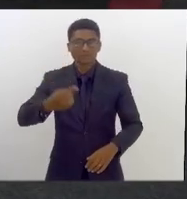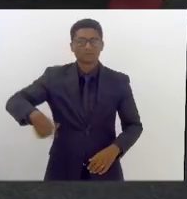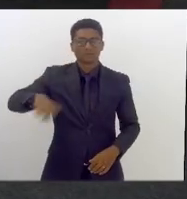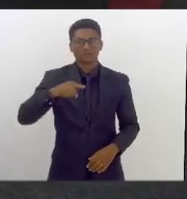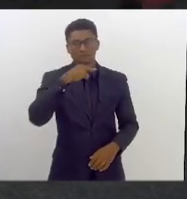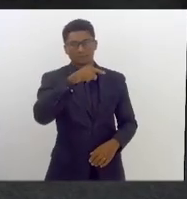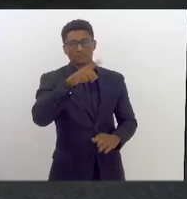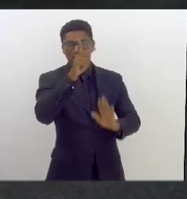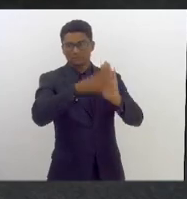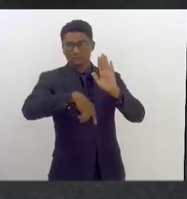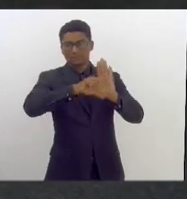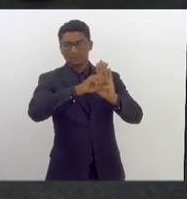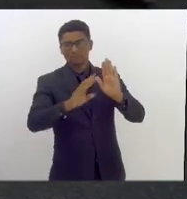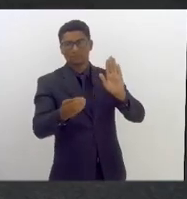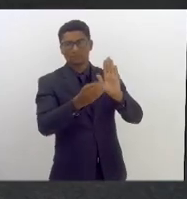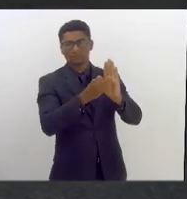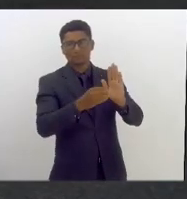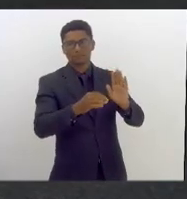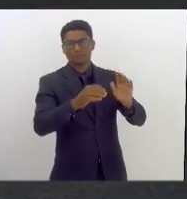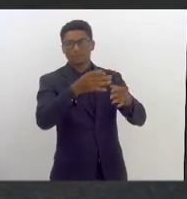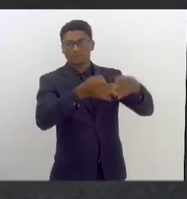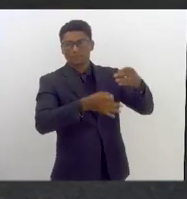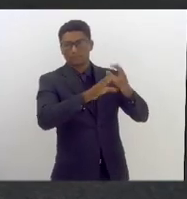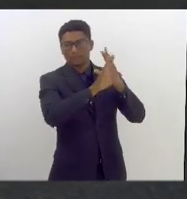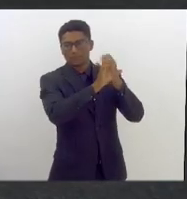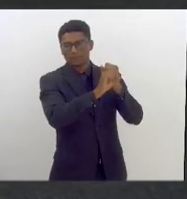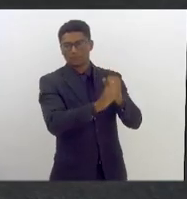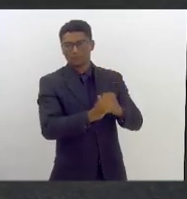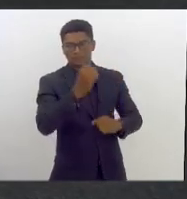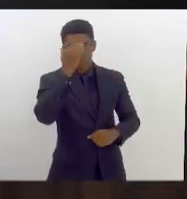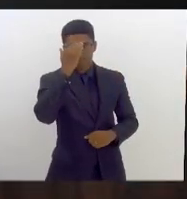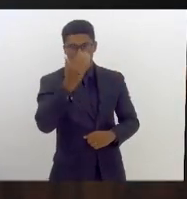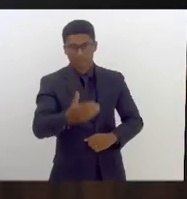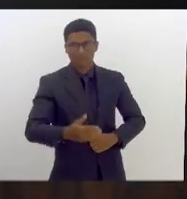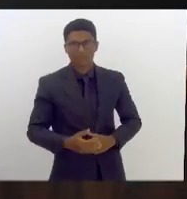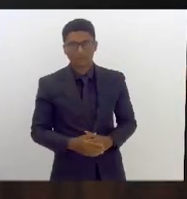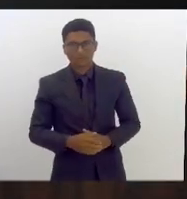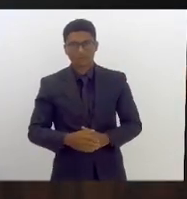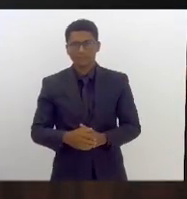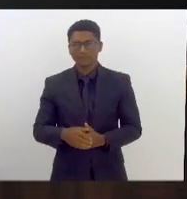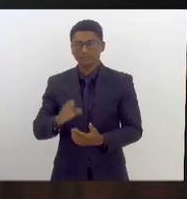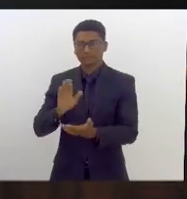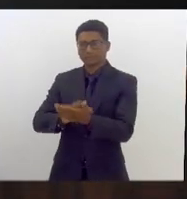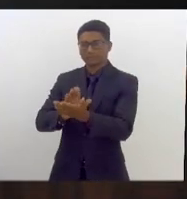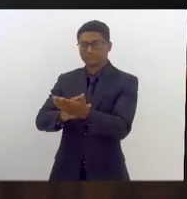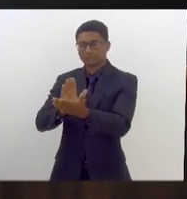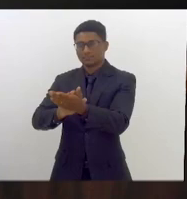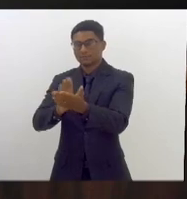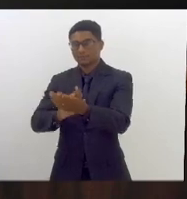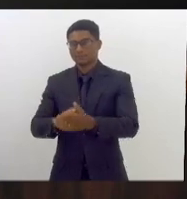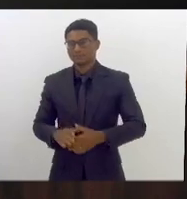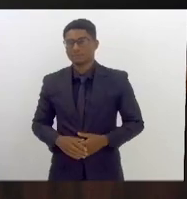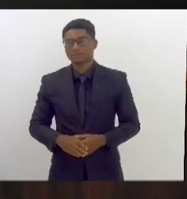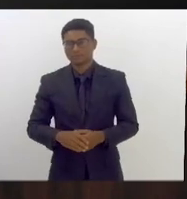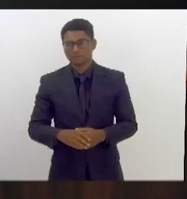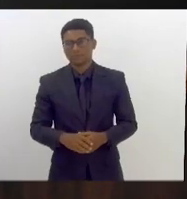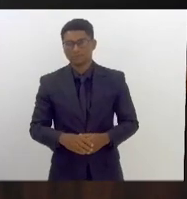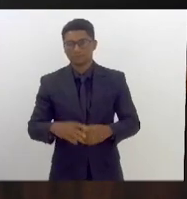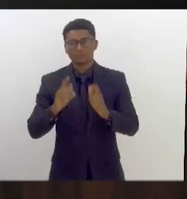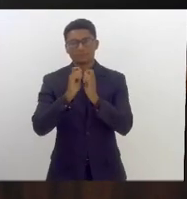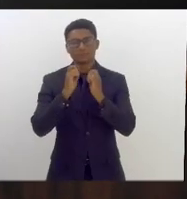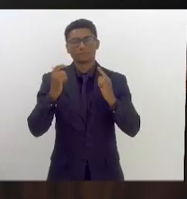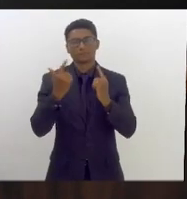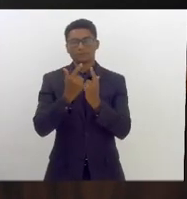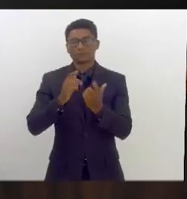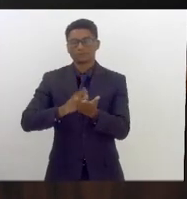com esse projeto no site do Tribunal de Contas. Obrigada, presidente. Parabéns, parabéns, parabéns. Parabéns à Assembleia